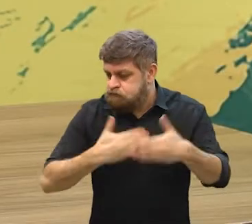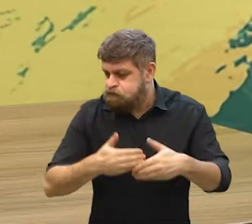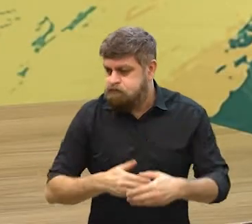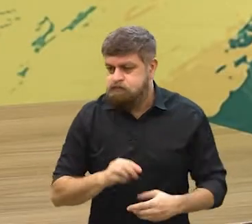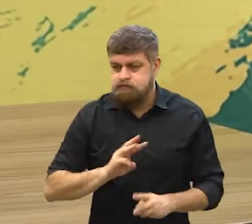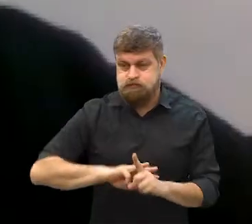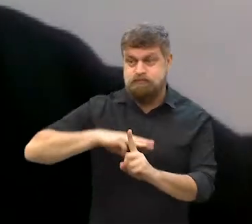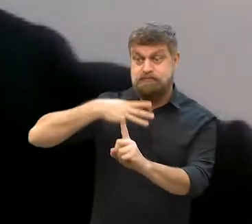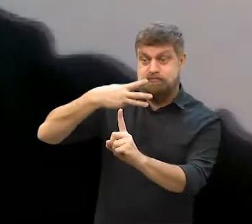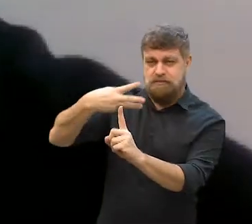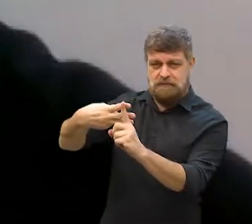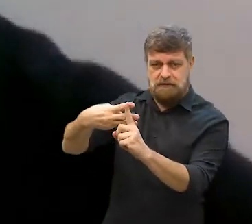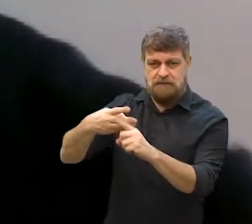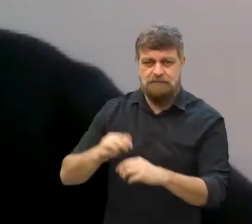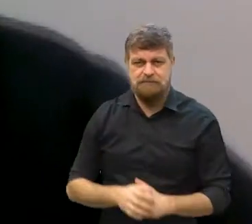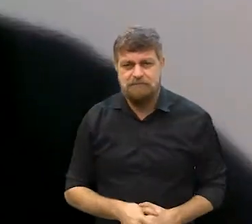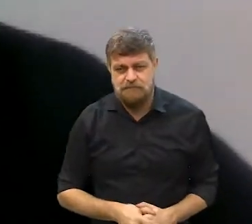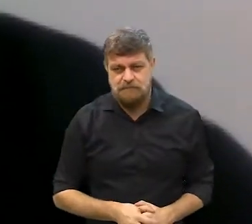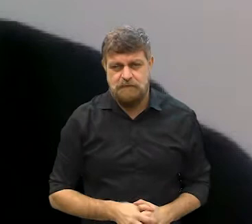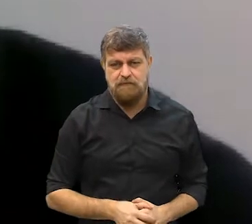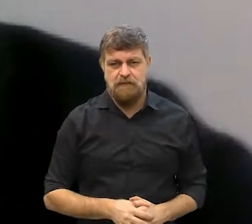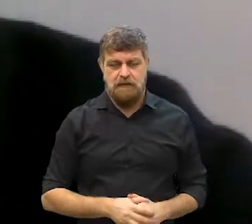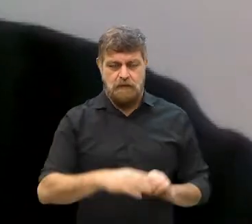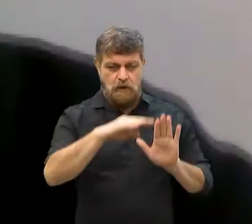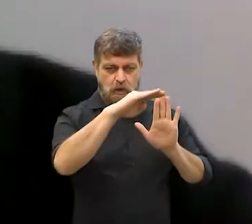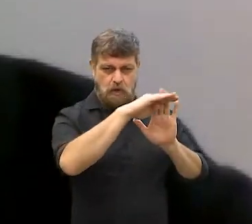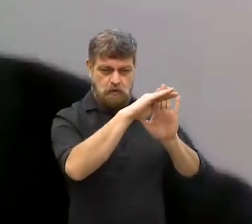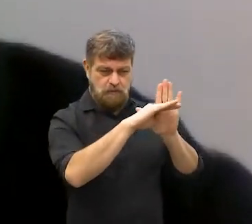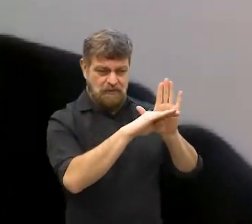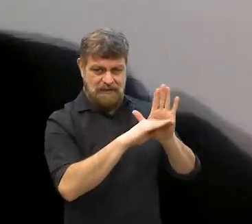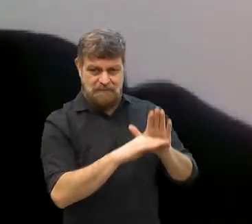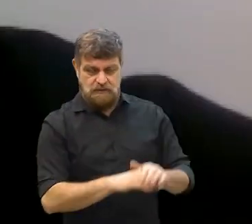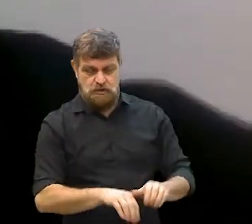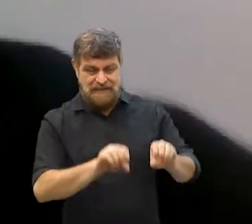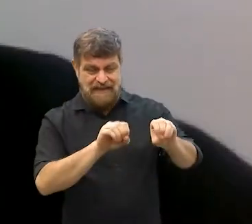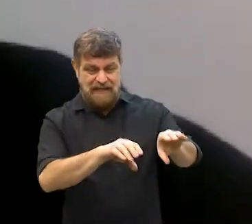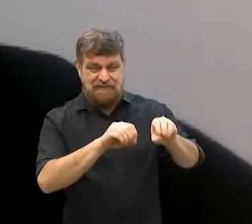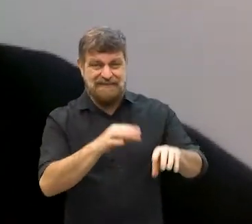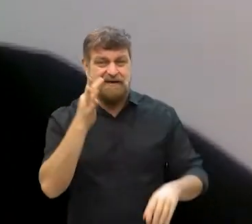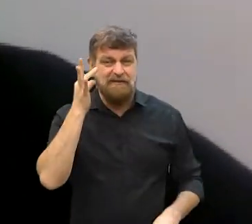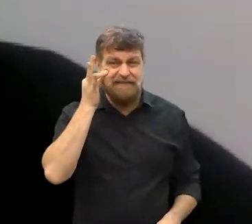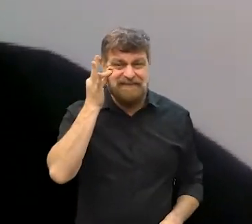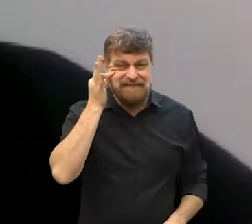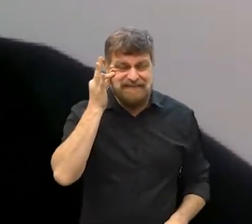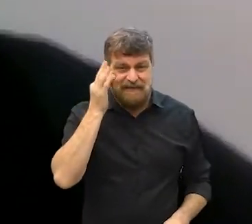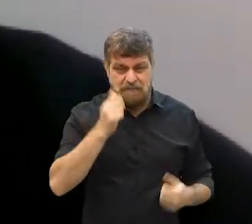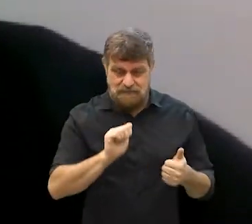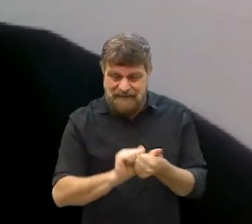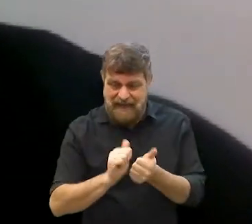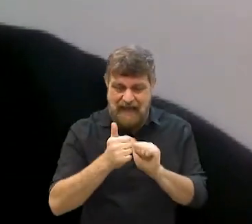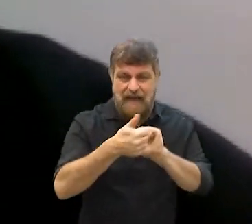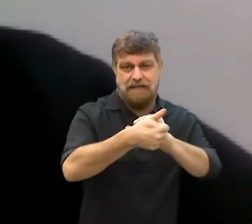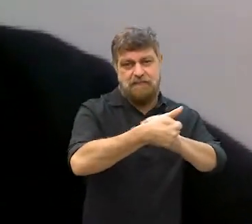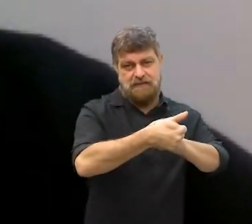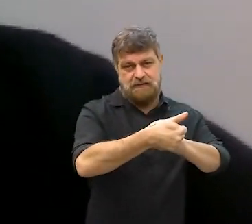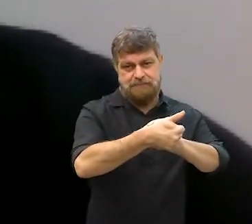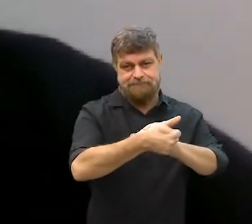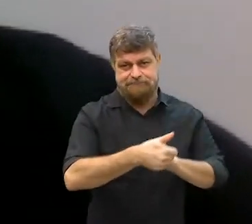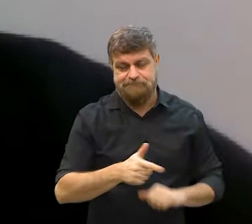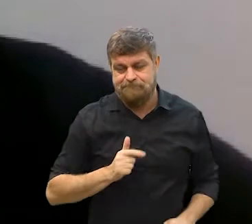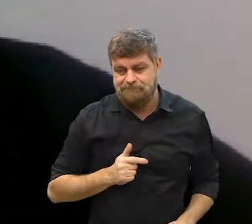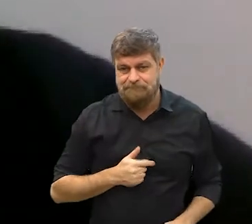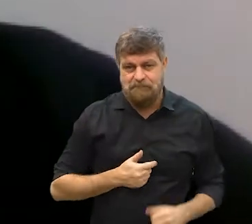dúvida. Todos os programas de educação presenciais tiveram que se adaptar a uma